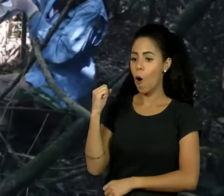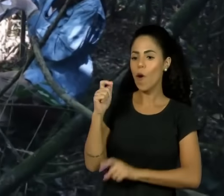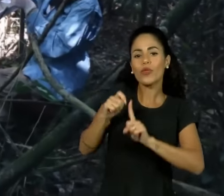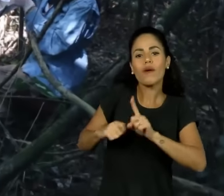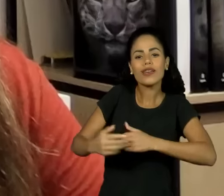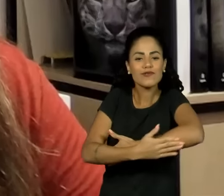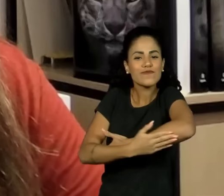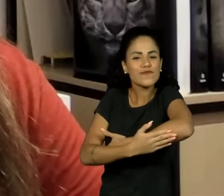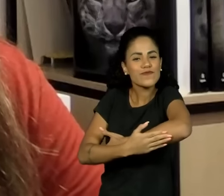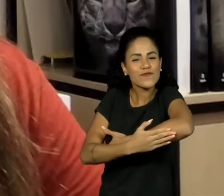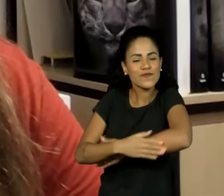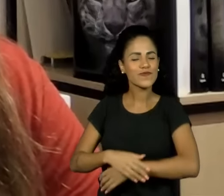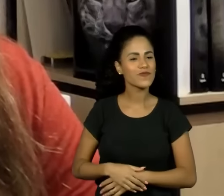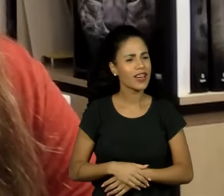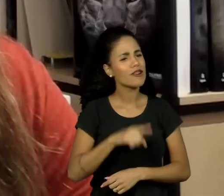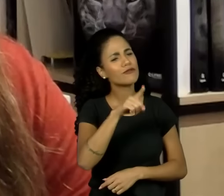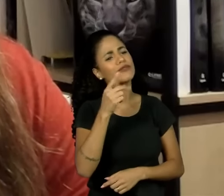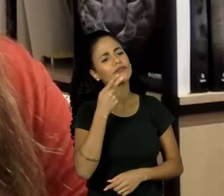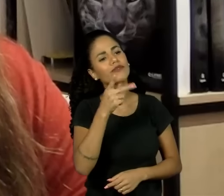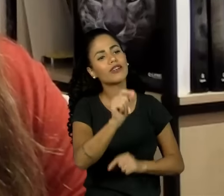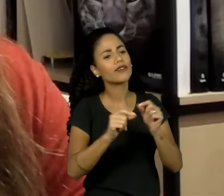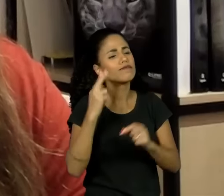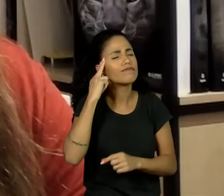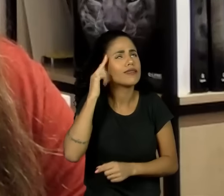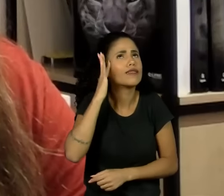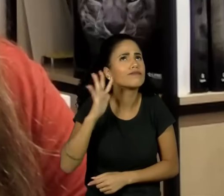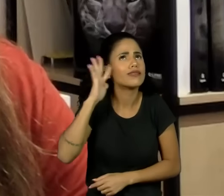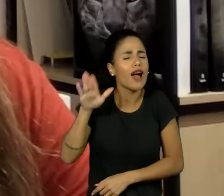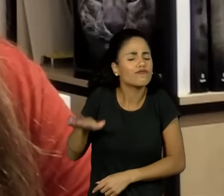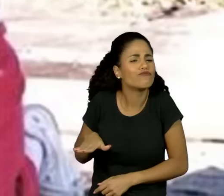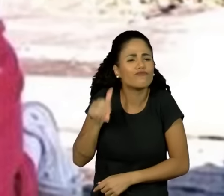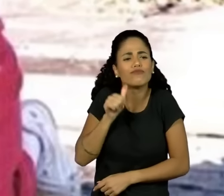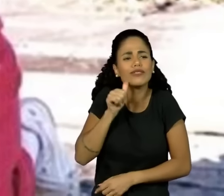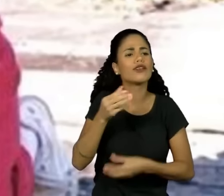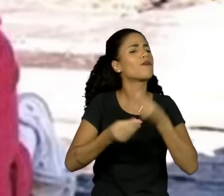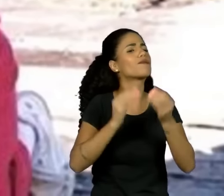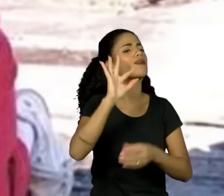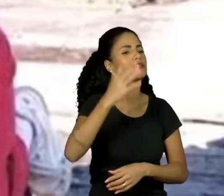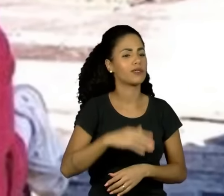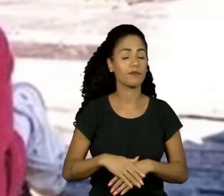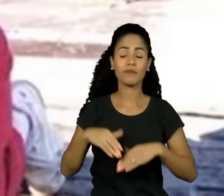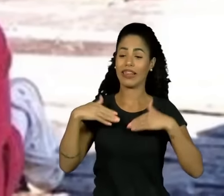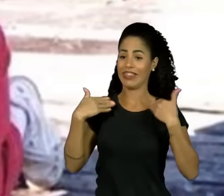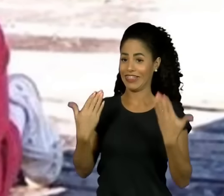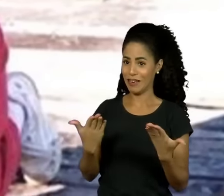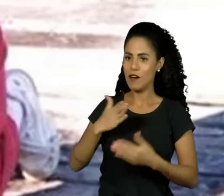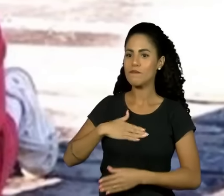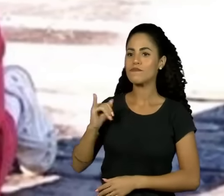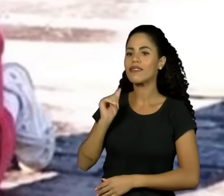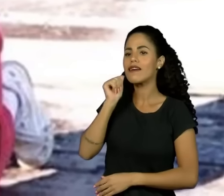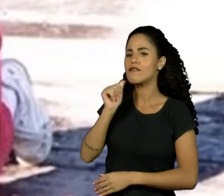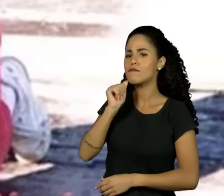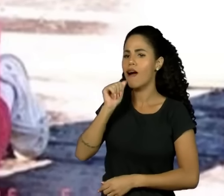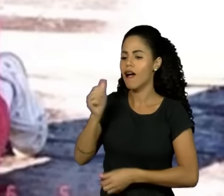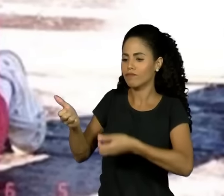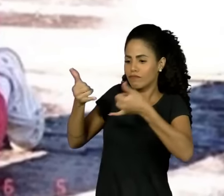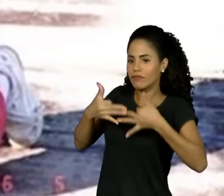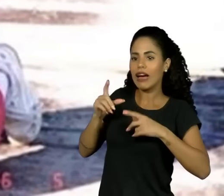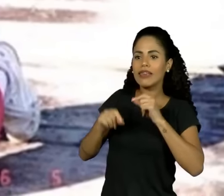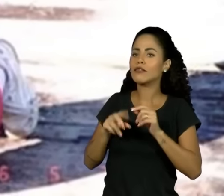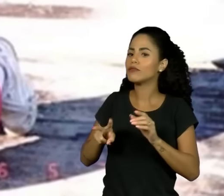Você falou que ser bióloga era um sonho de infância, né? Como é que foi isso, Gabriela? A minha irmã fala que eu sou bióloga desde que eu comecei a engatinhar